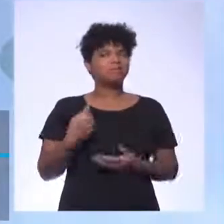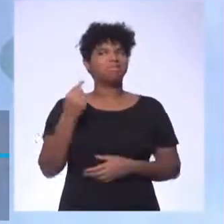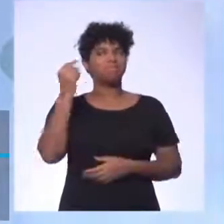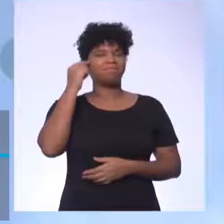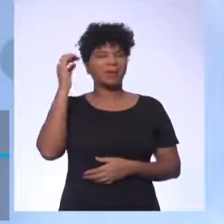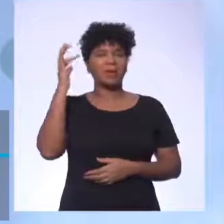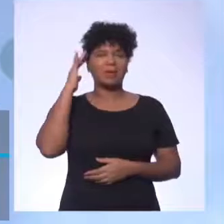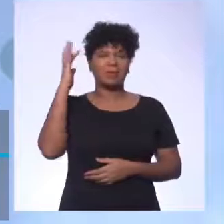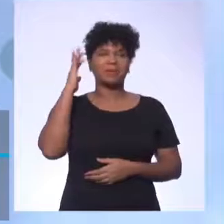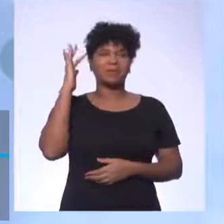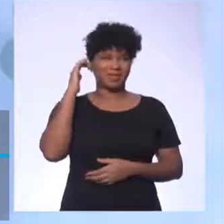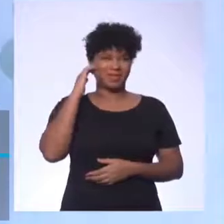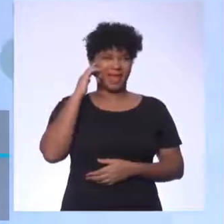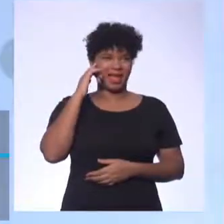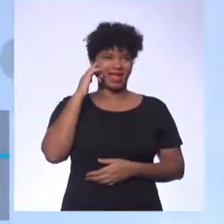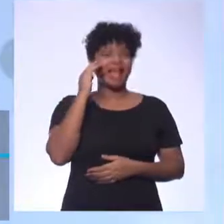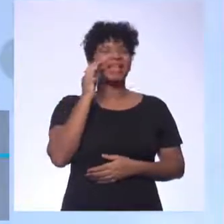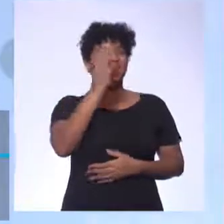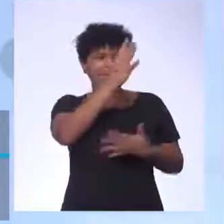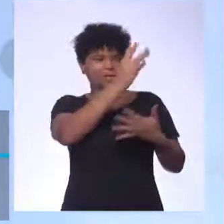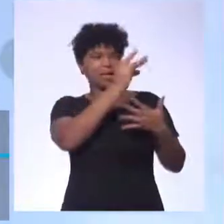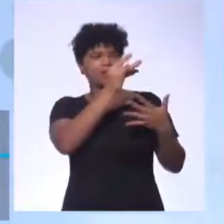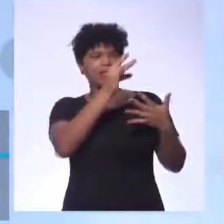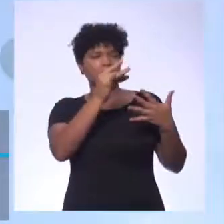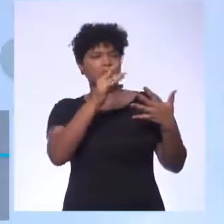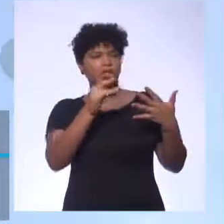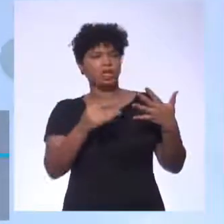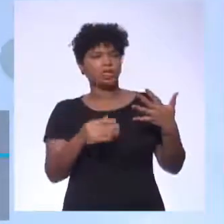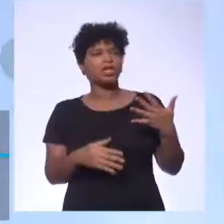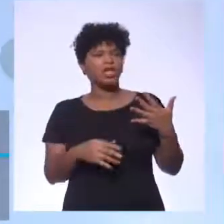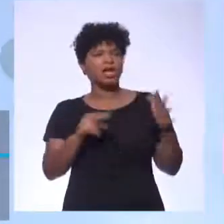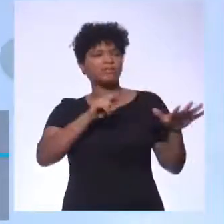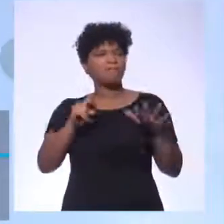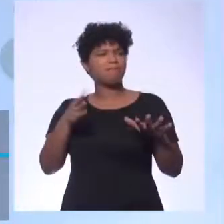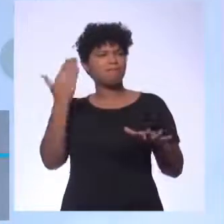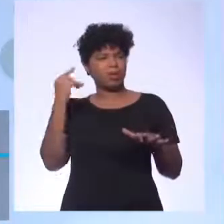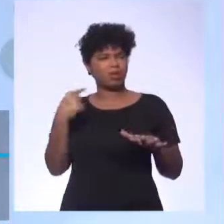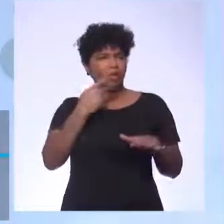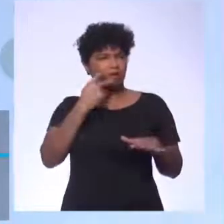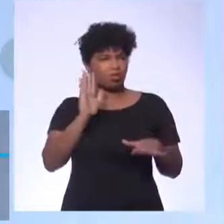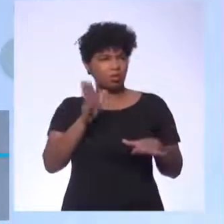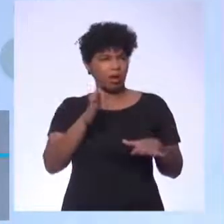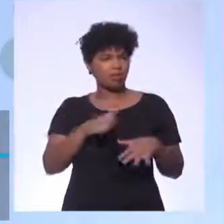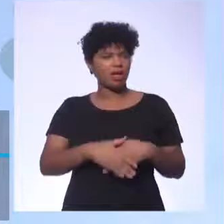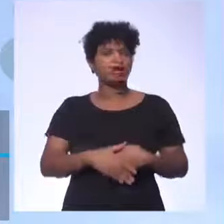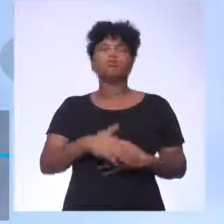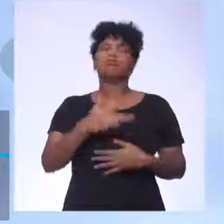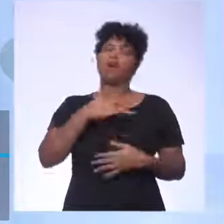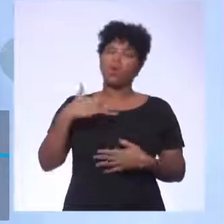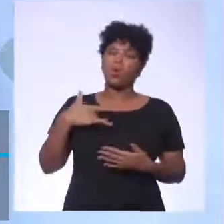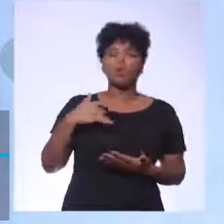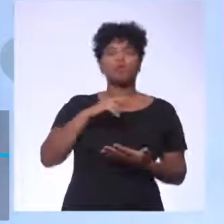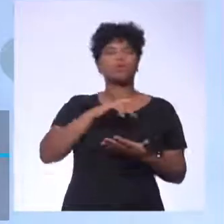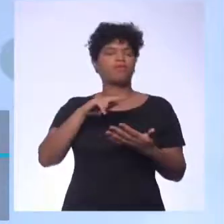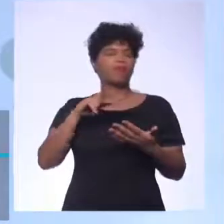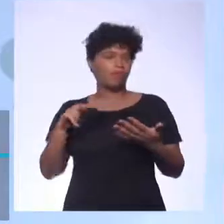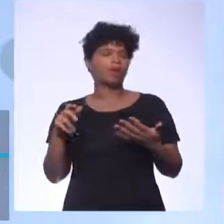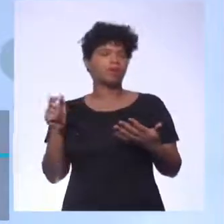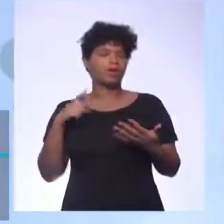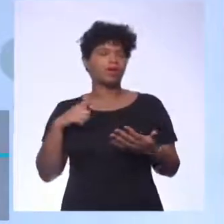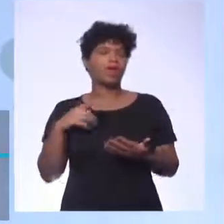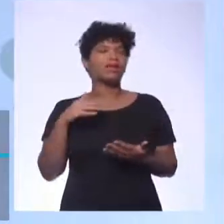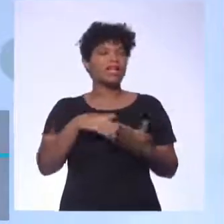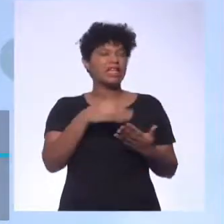todas aquelas outras que a gente já falou, né, de saúde, será que a gente está visando aí a saúde do trabalhador,